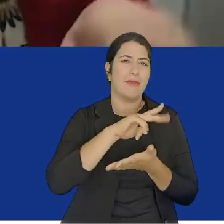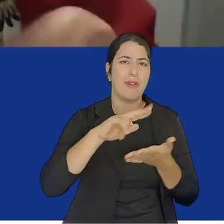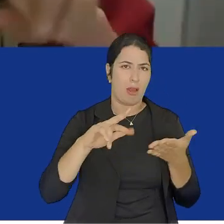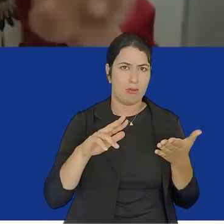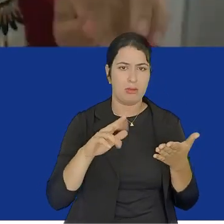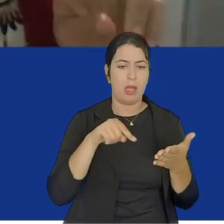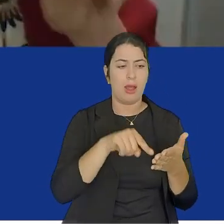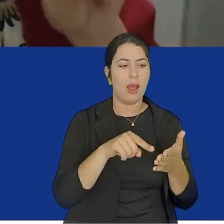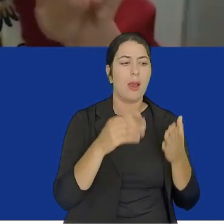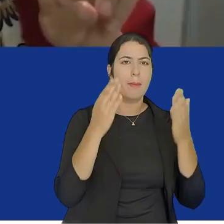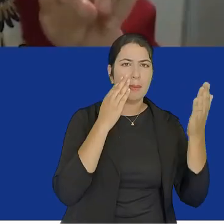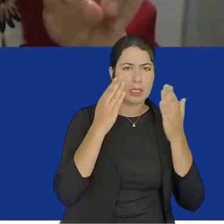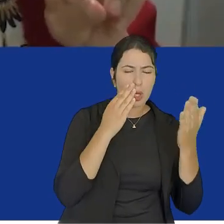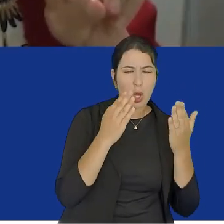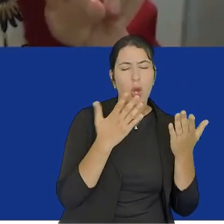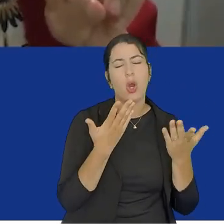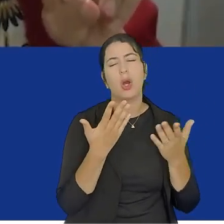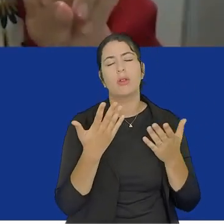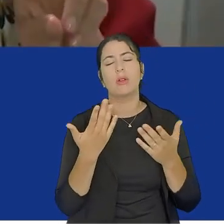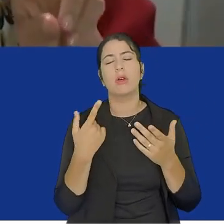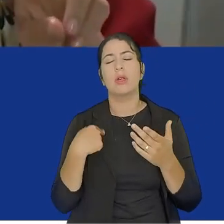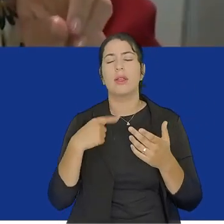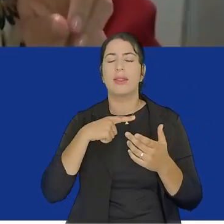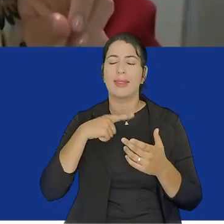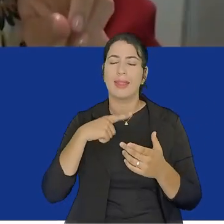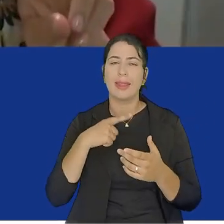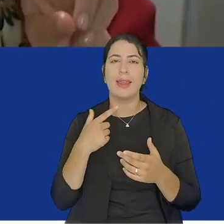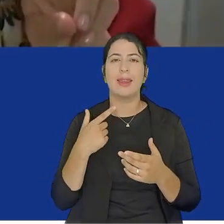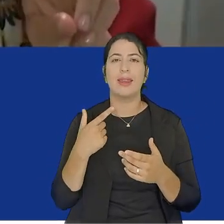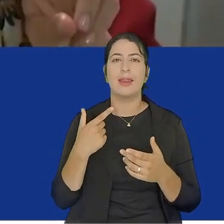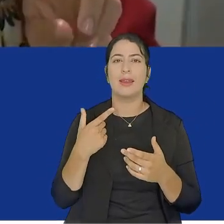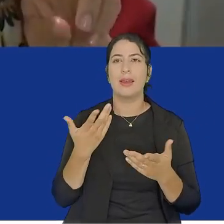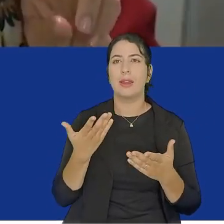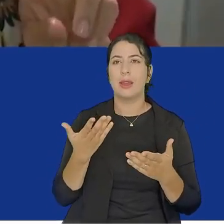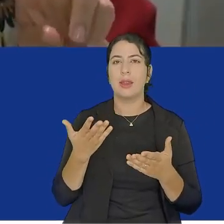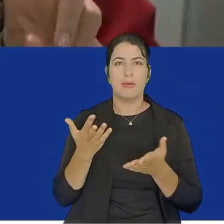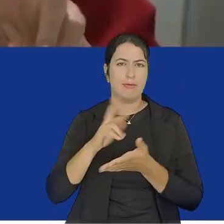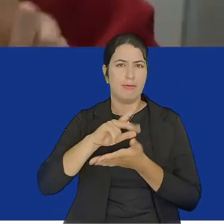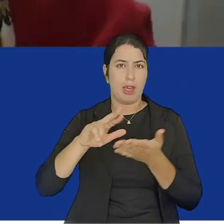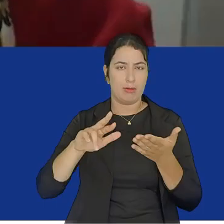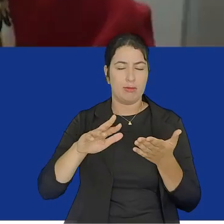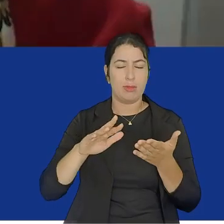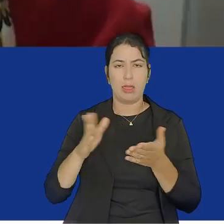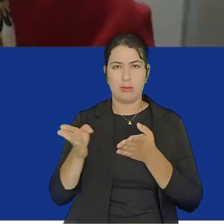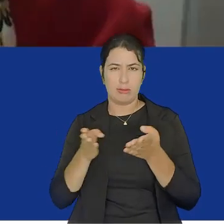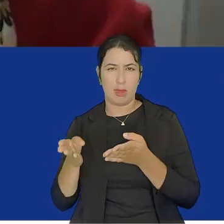monte. Mas eu vou falar dois, que é a SEAMA e o SEJURE, a Justiça